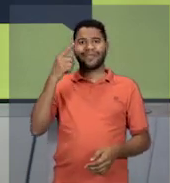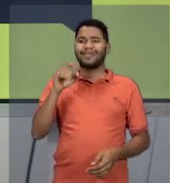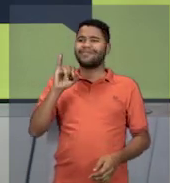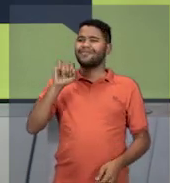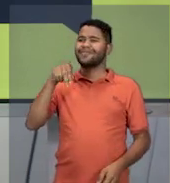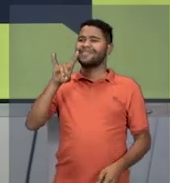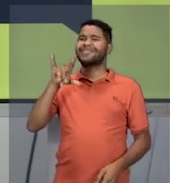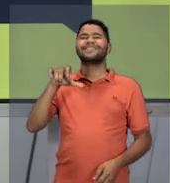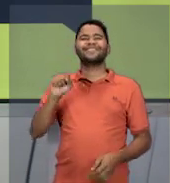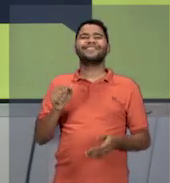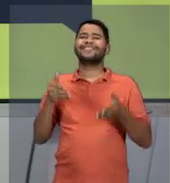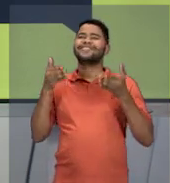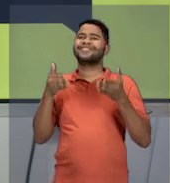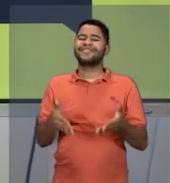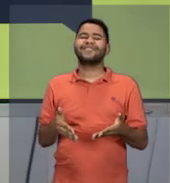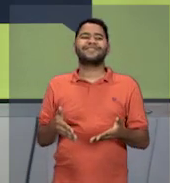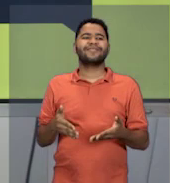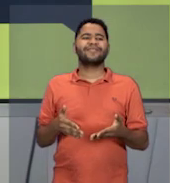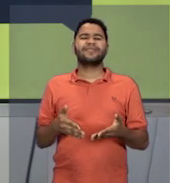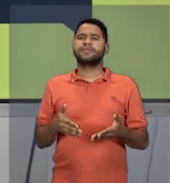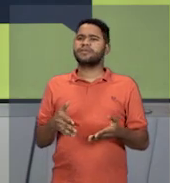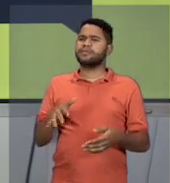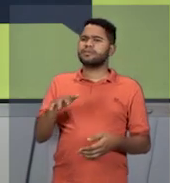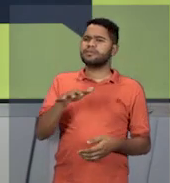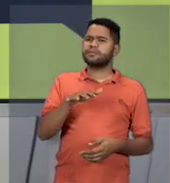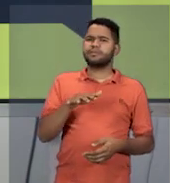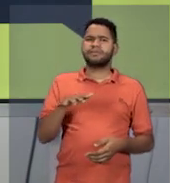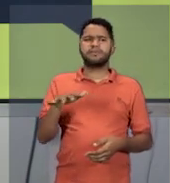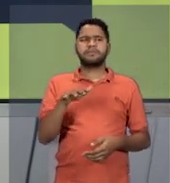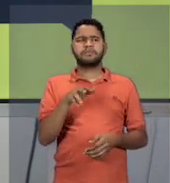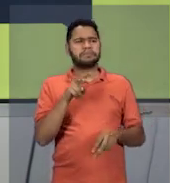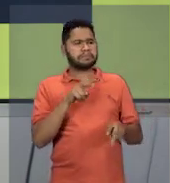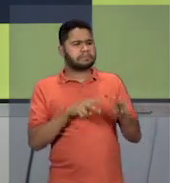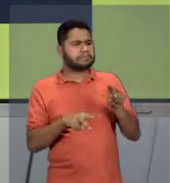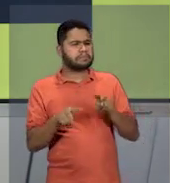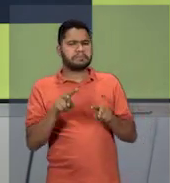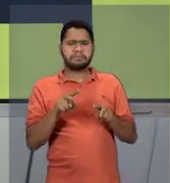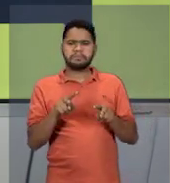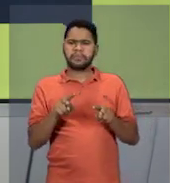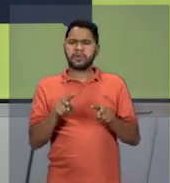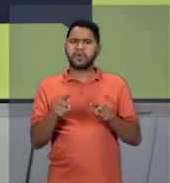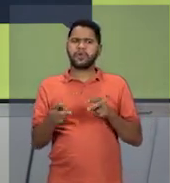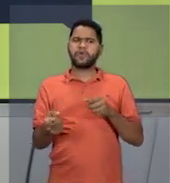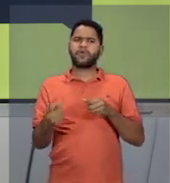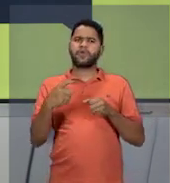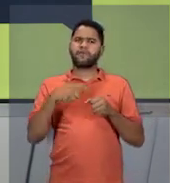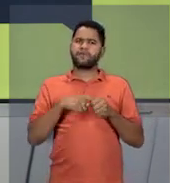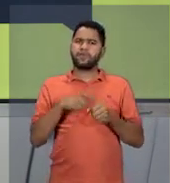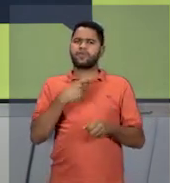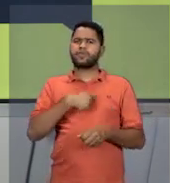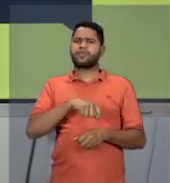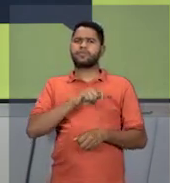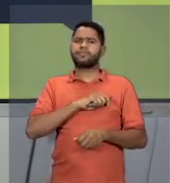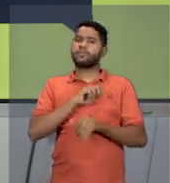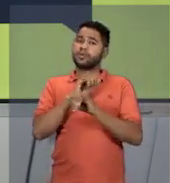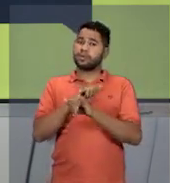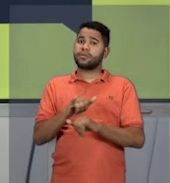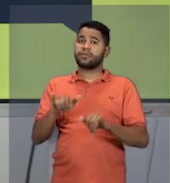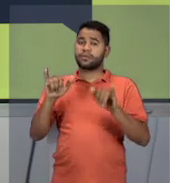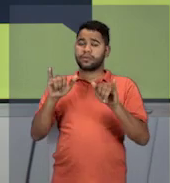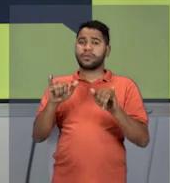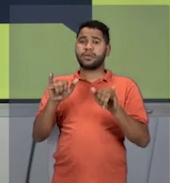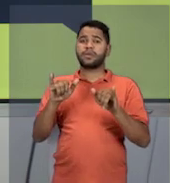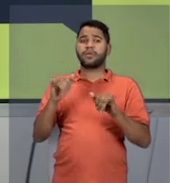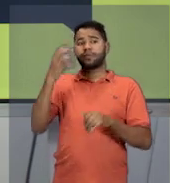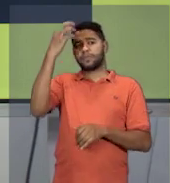Índia, chega naquele território ali, verifica que tem ali e volta para a Espanha, contando para o